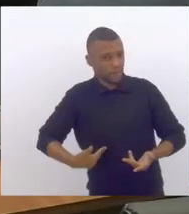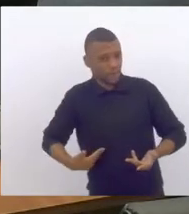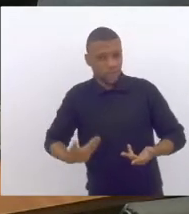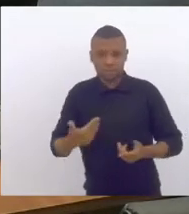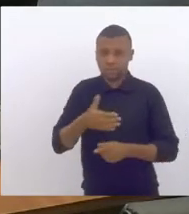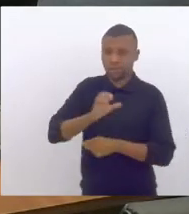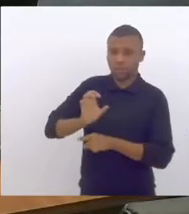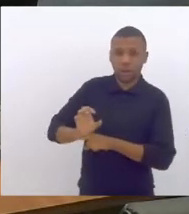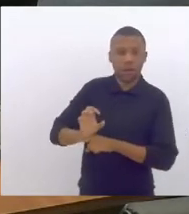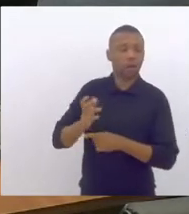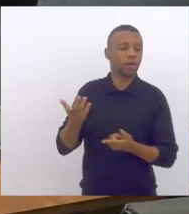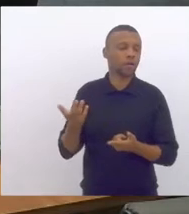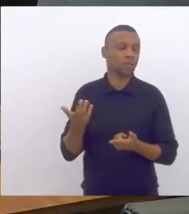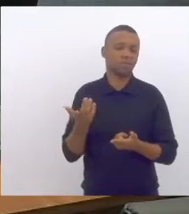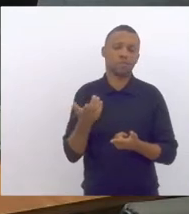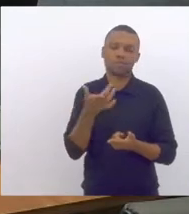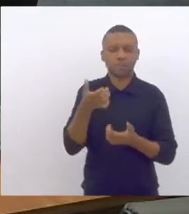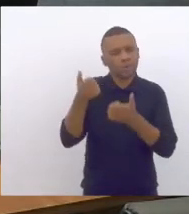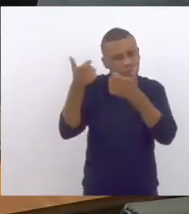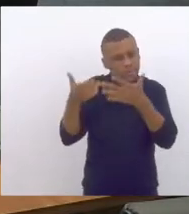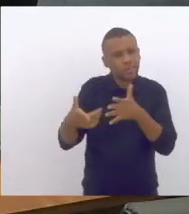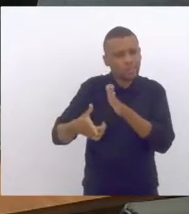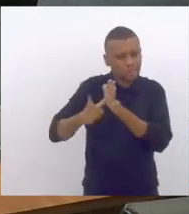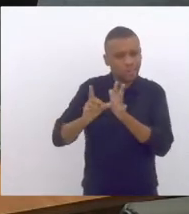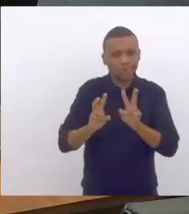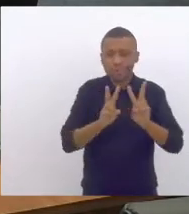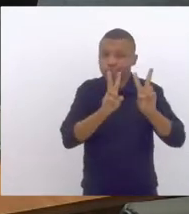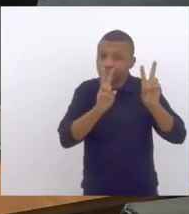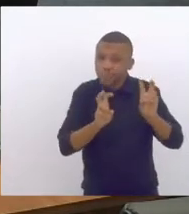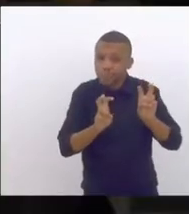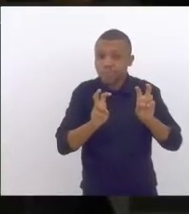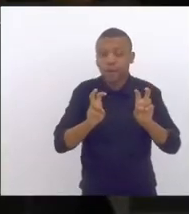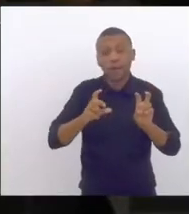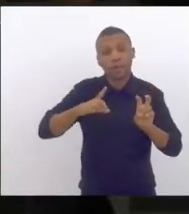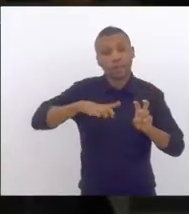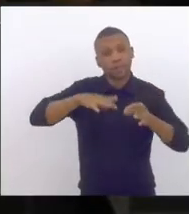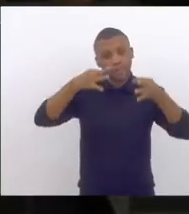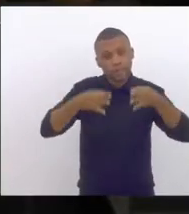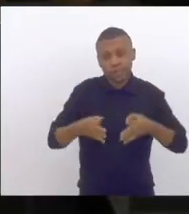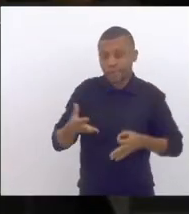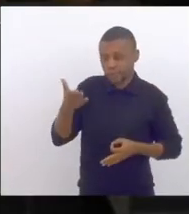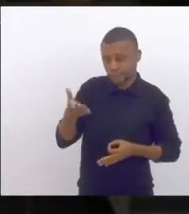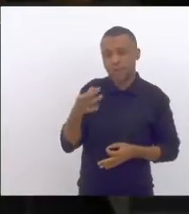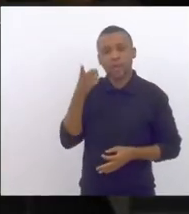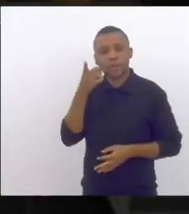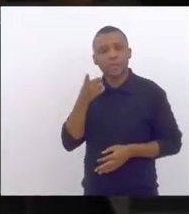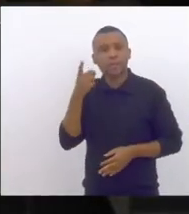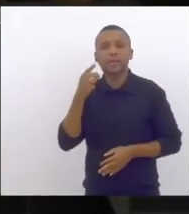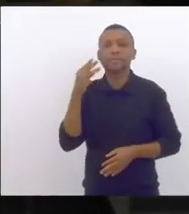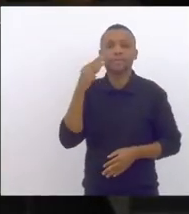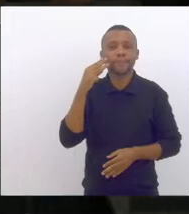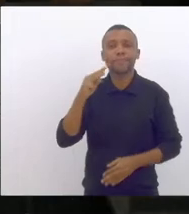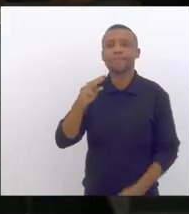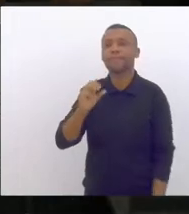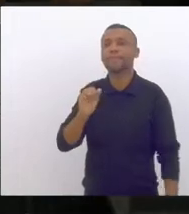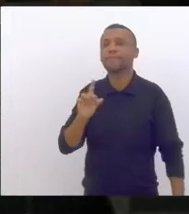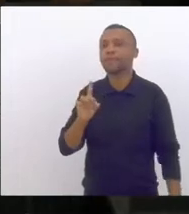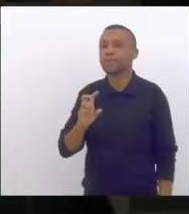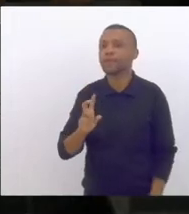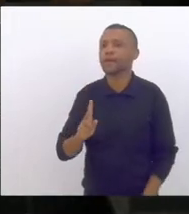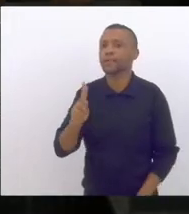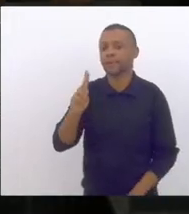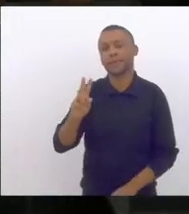Deputado valdeck sobre um tema que eu tenho certeza que vossa excelência irá também